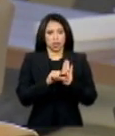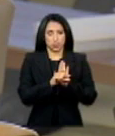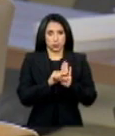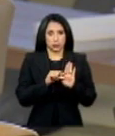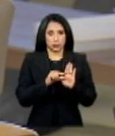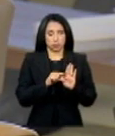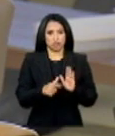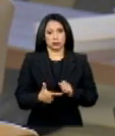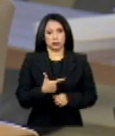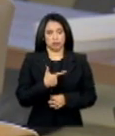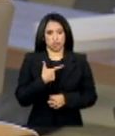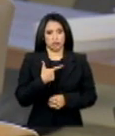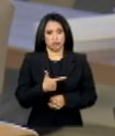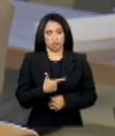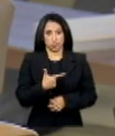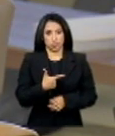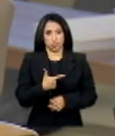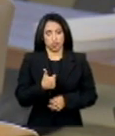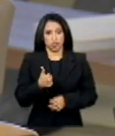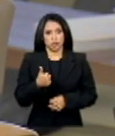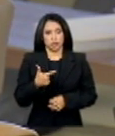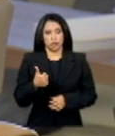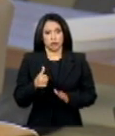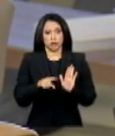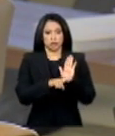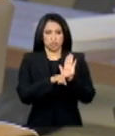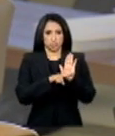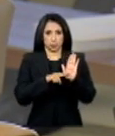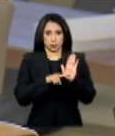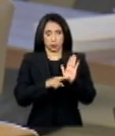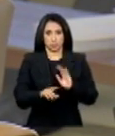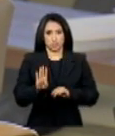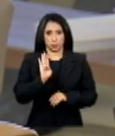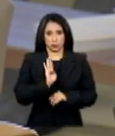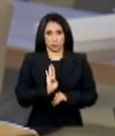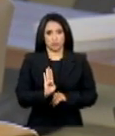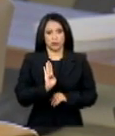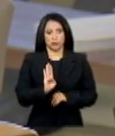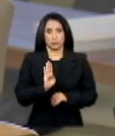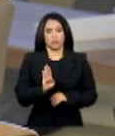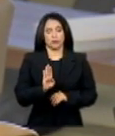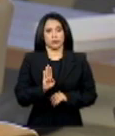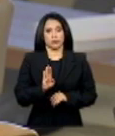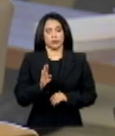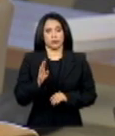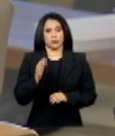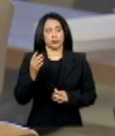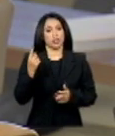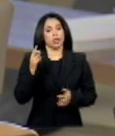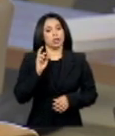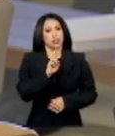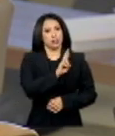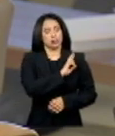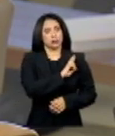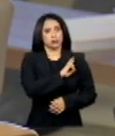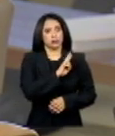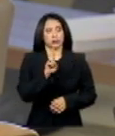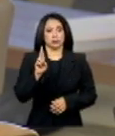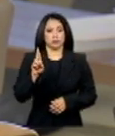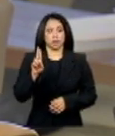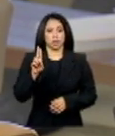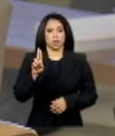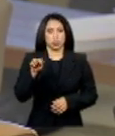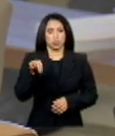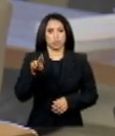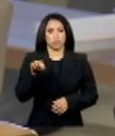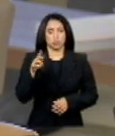21 inciso 12 letra b se refere à competência da união diversamente do 22 se